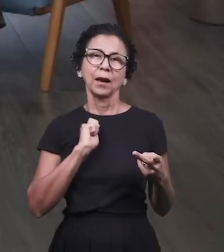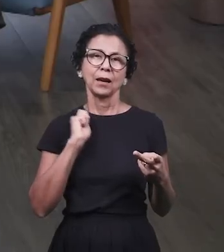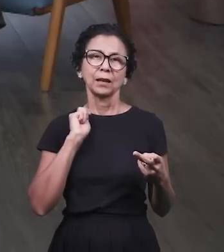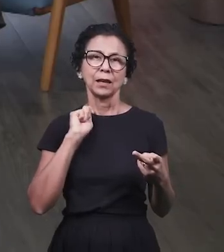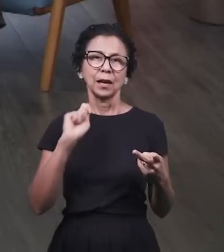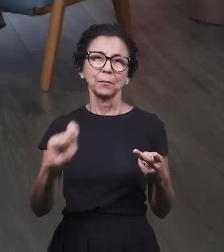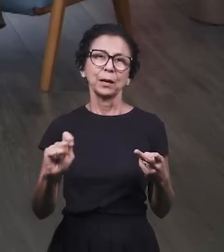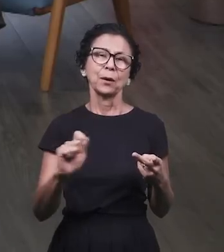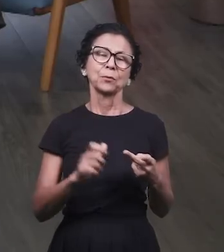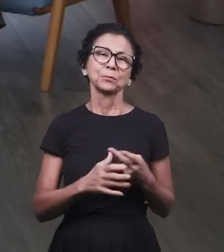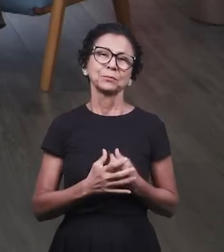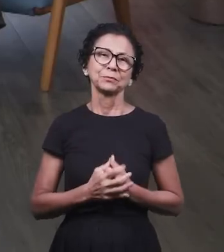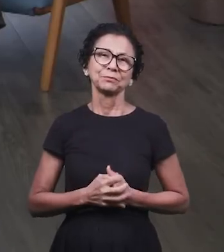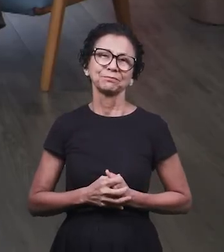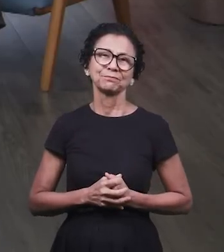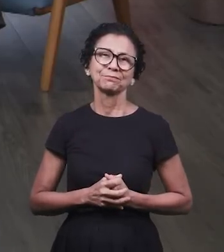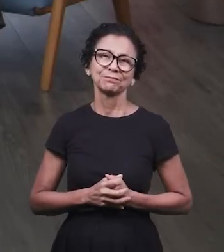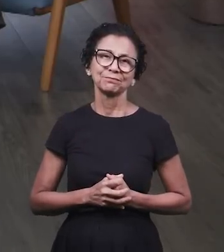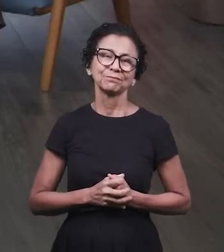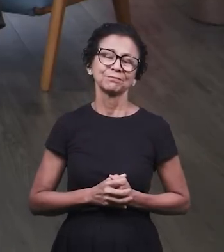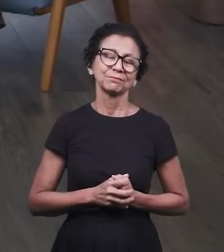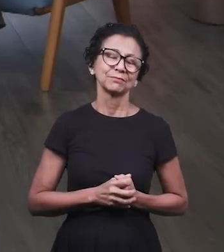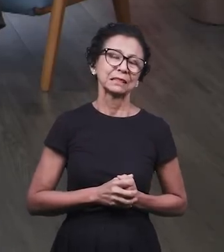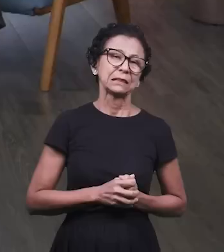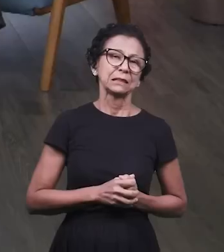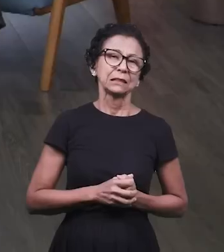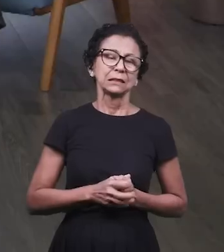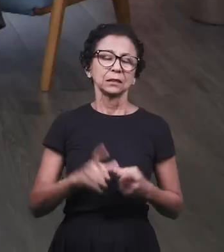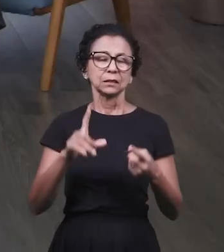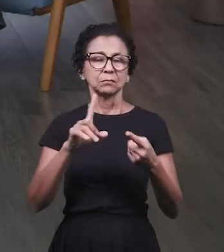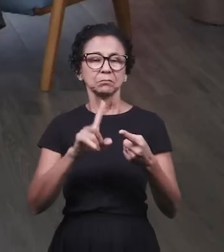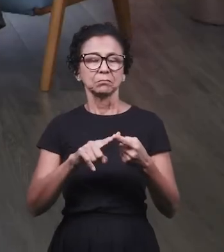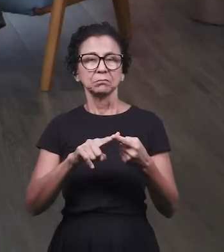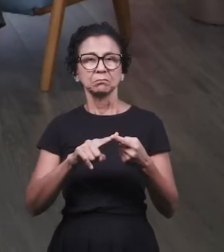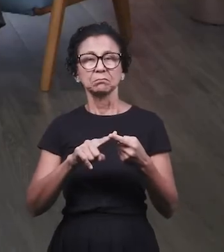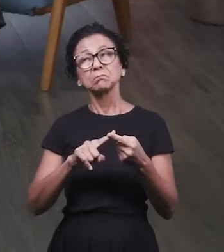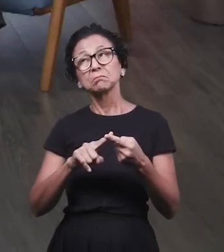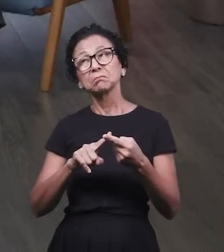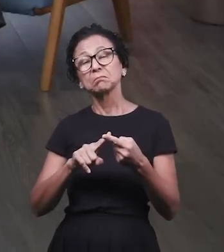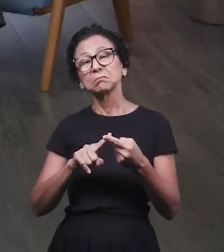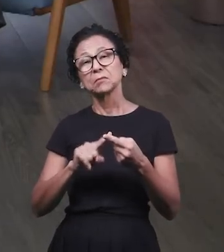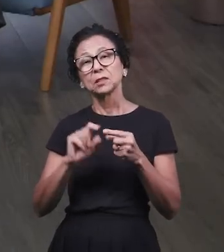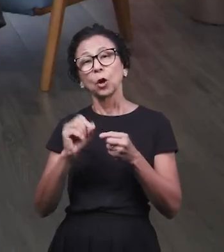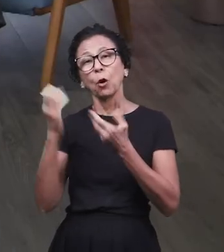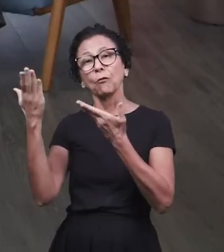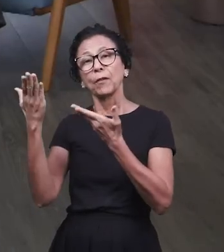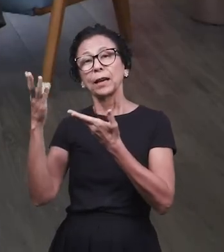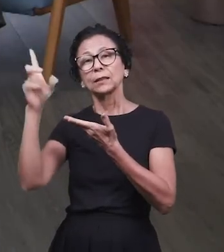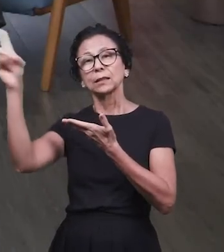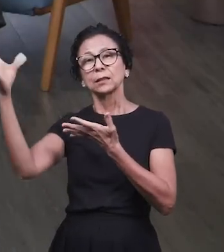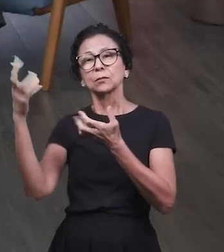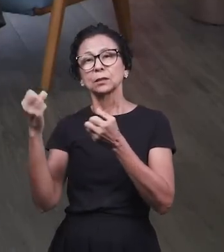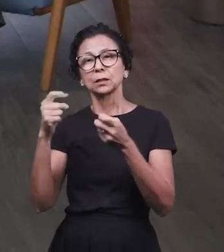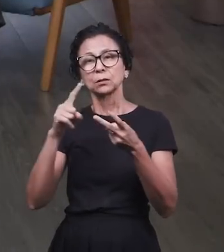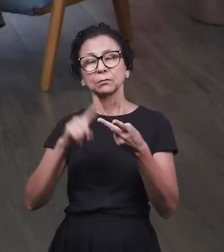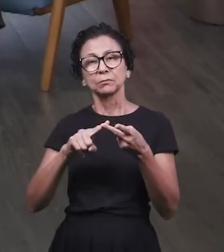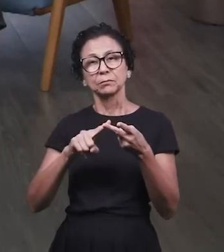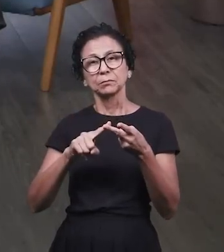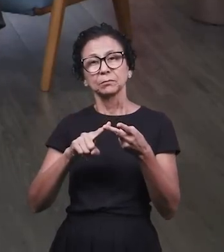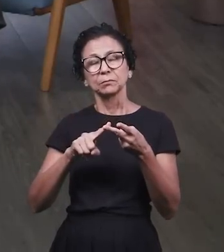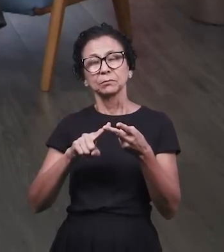seria mais formosa entre as mulheres. É nesse ponto que eu quero chegar. Quer dizer, a formosura da igreja está no sentido do noivo